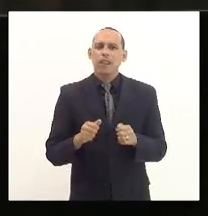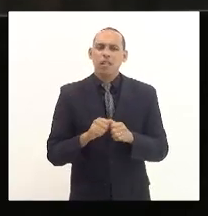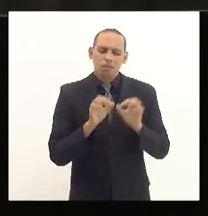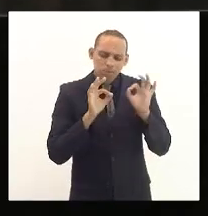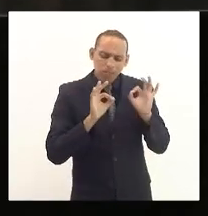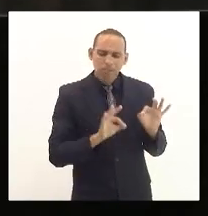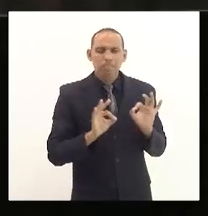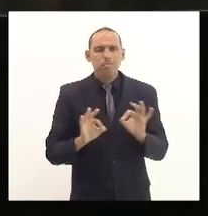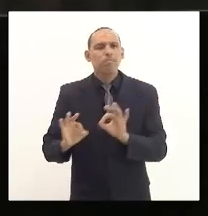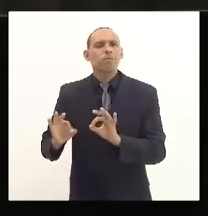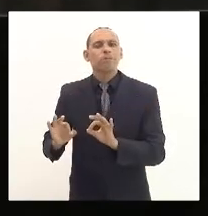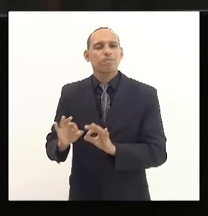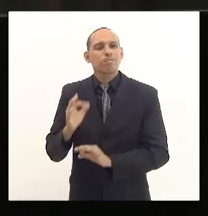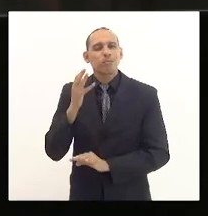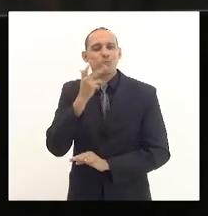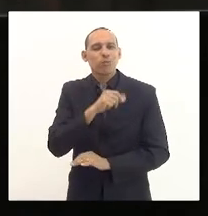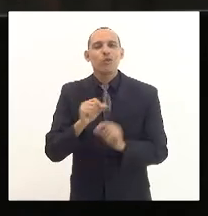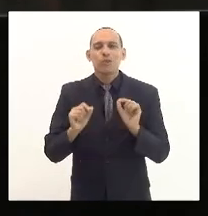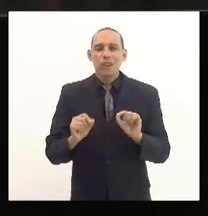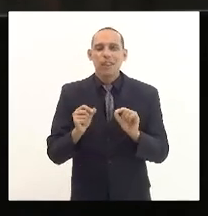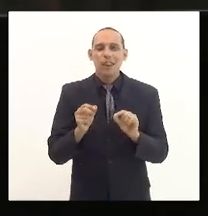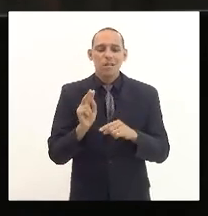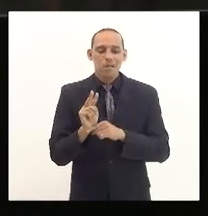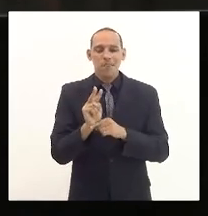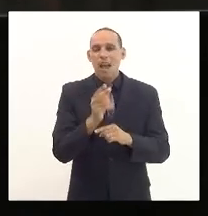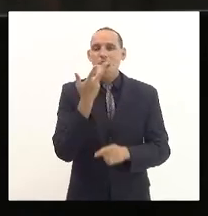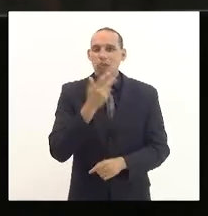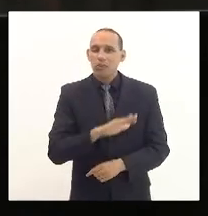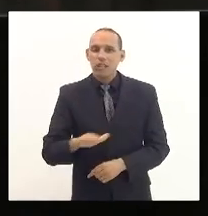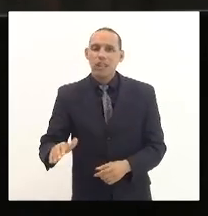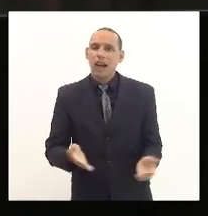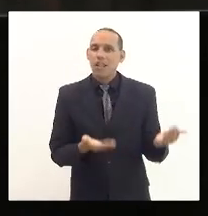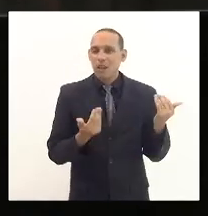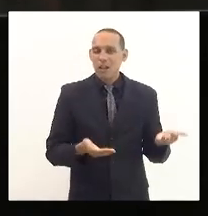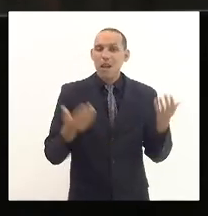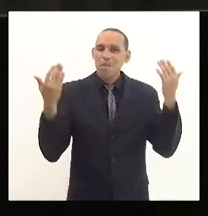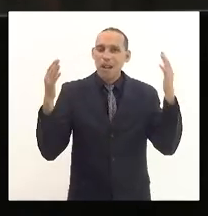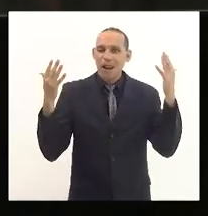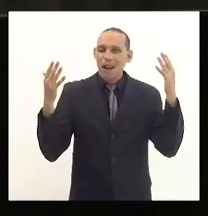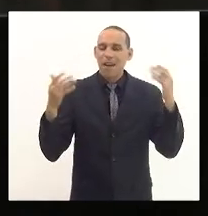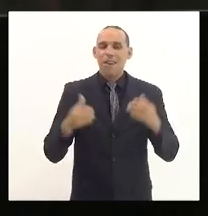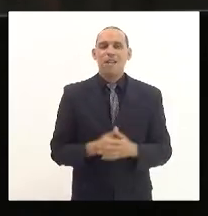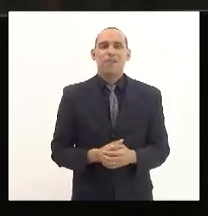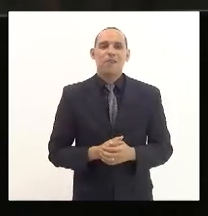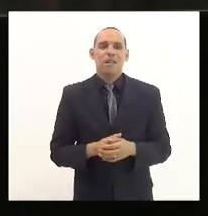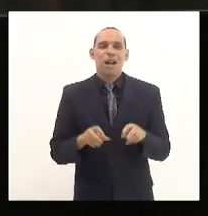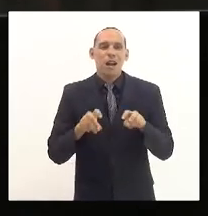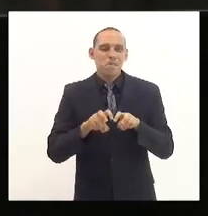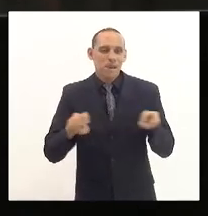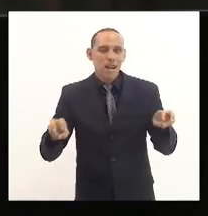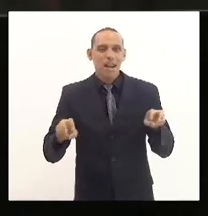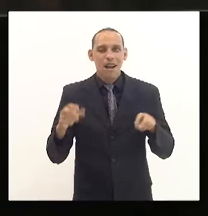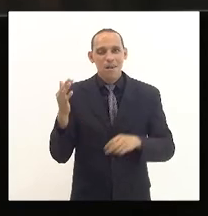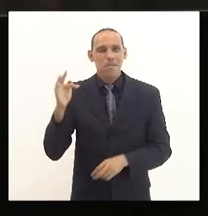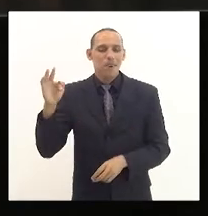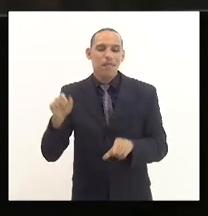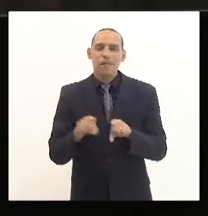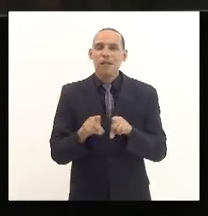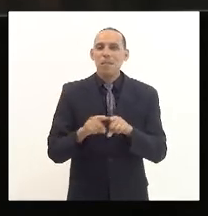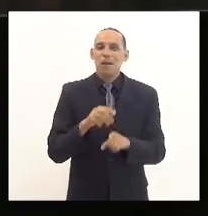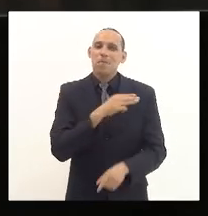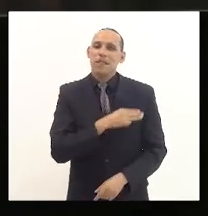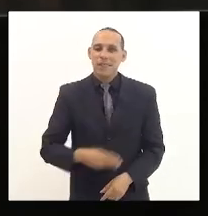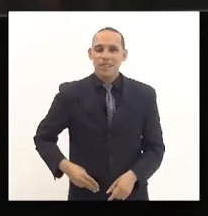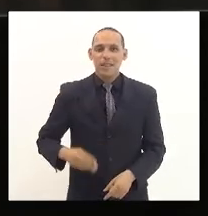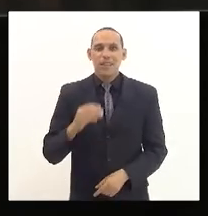e fazer bonito é proteger as nossas crianças e adolescentes parabéns a nossa bancada Federal parabéns a